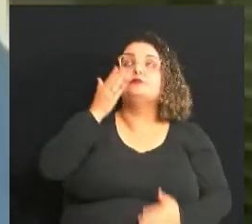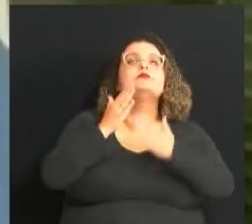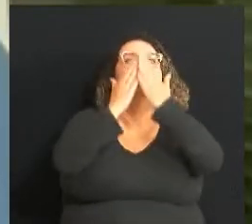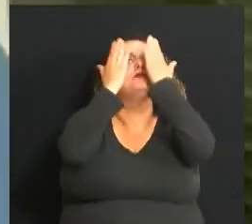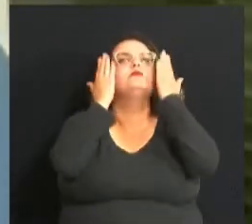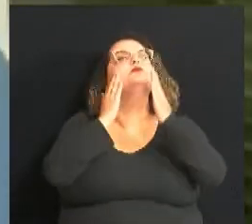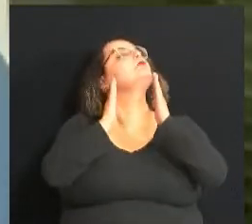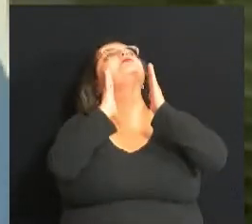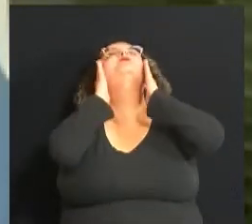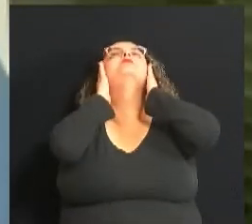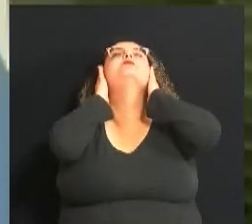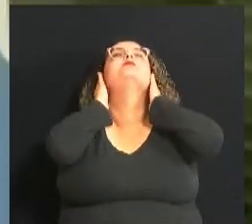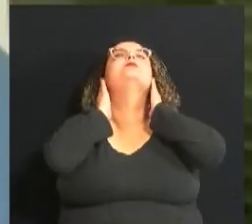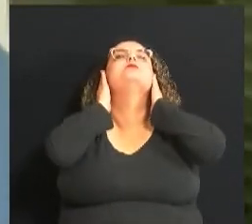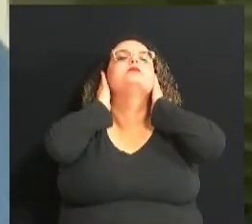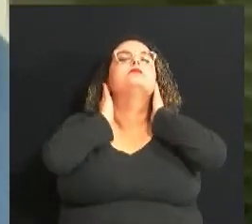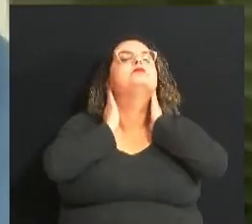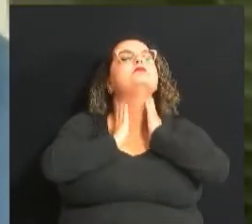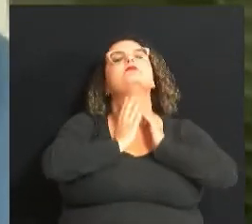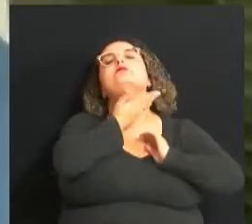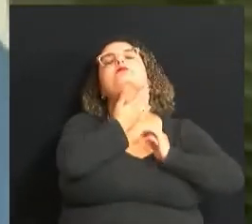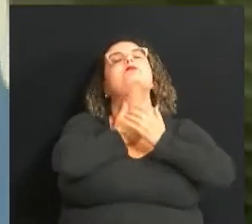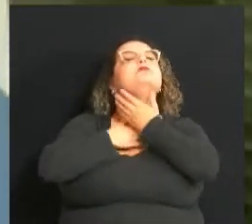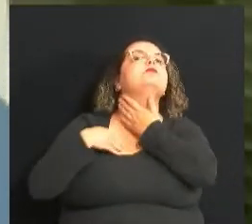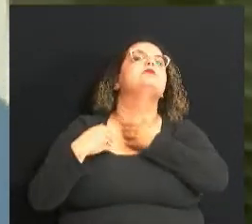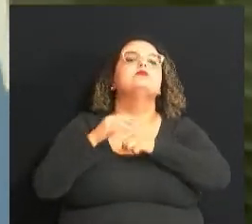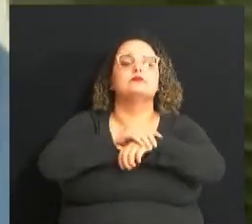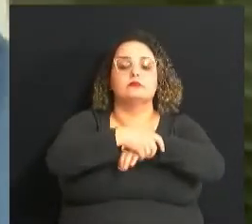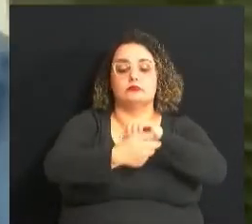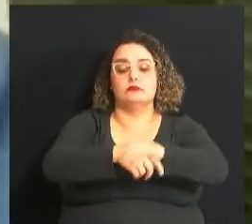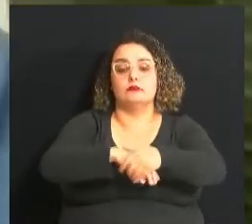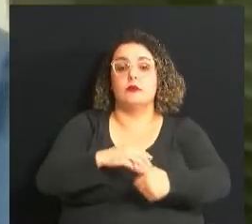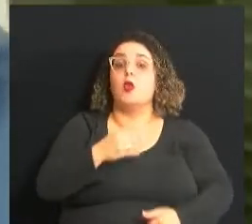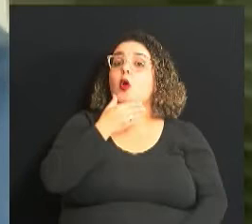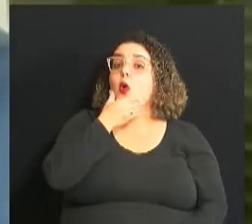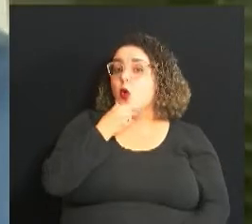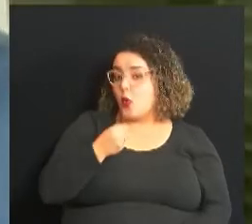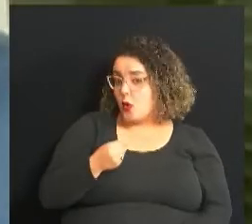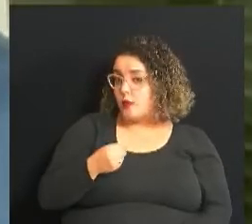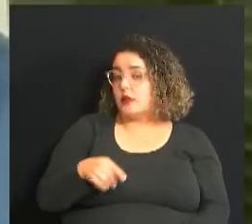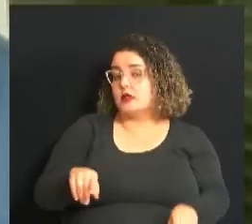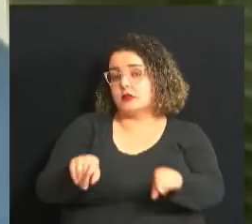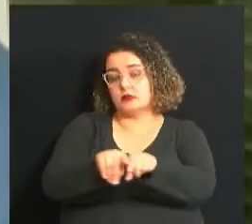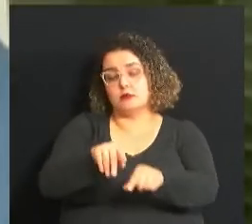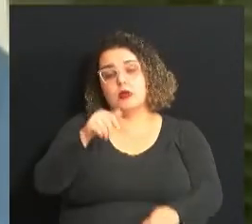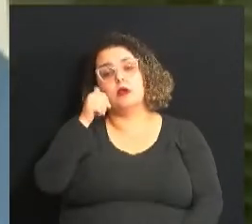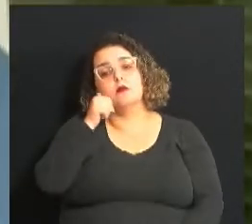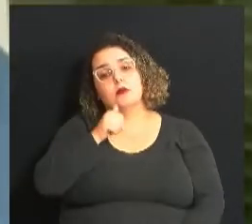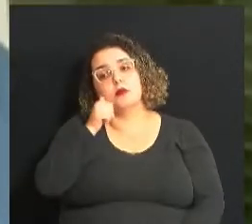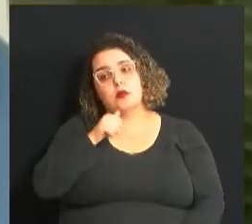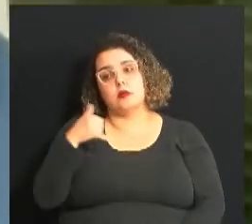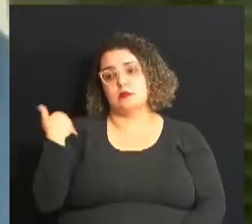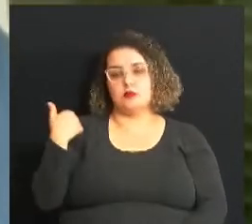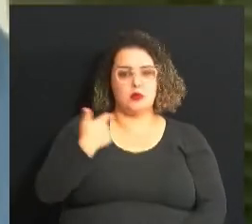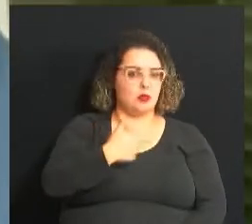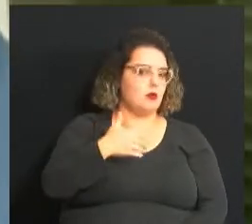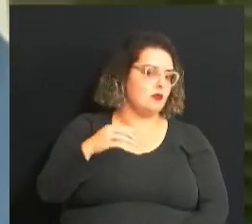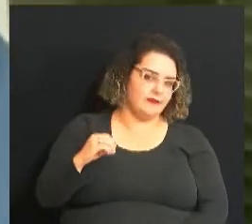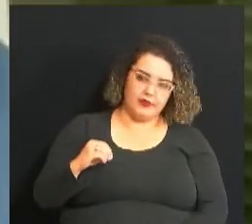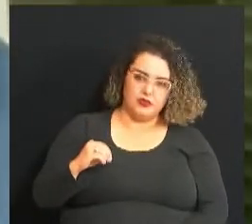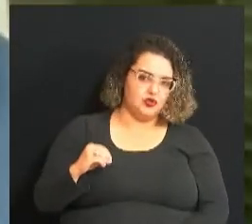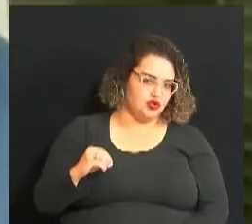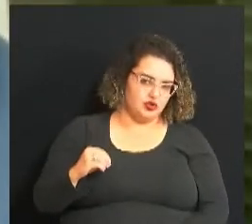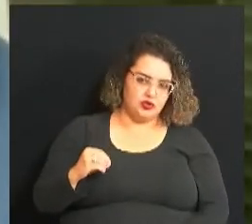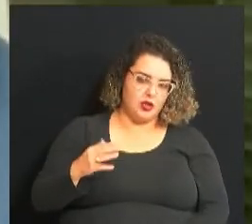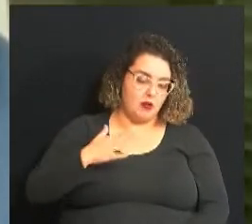por todos os homens e mulheres a partir dos 20 anos, e usar a vida inteira. Essa é a minha opinião